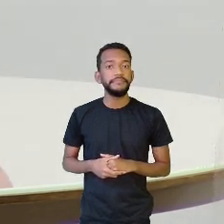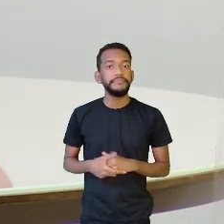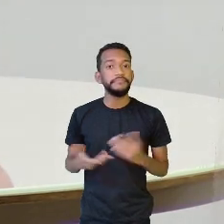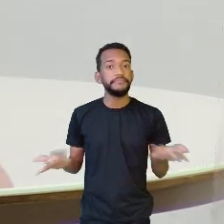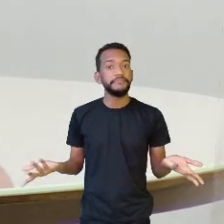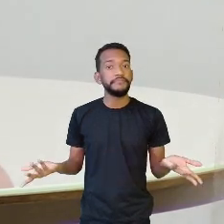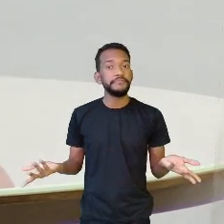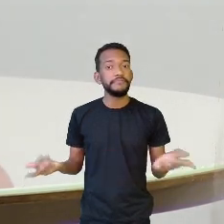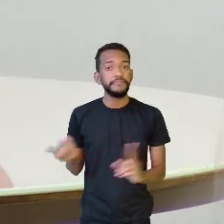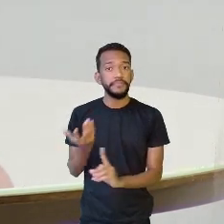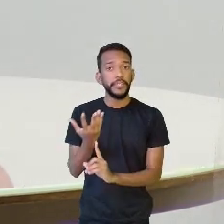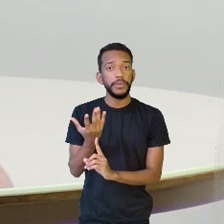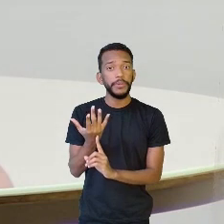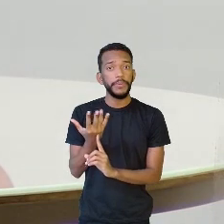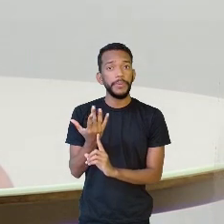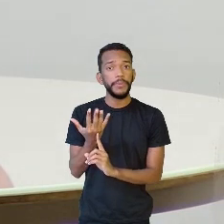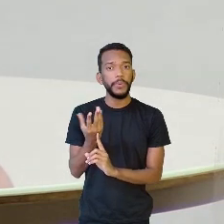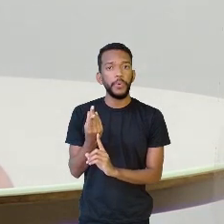A vela...